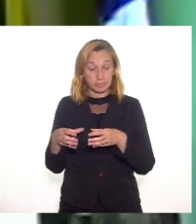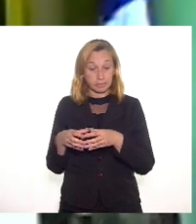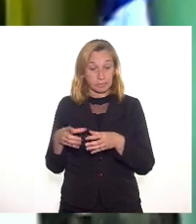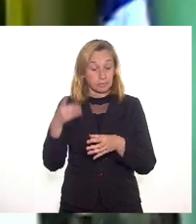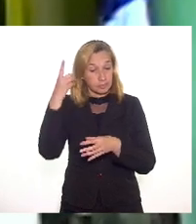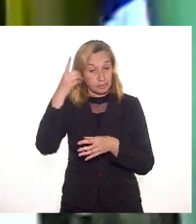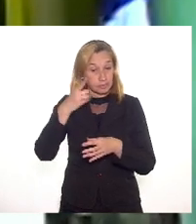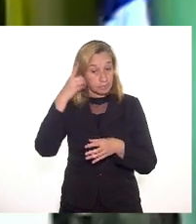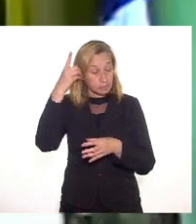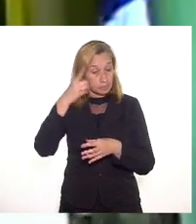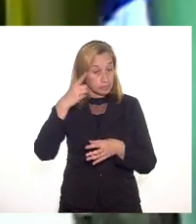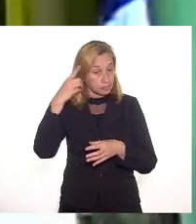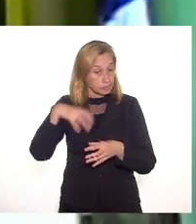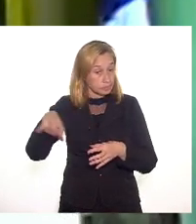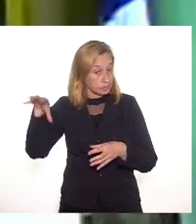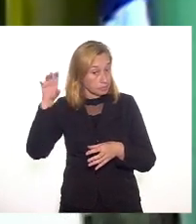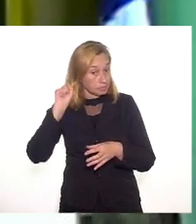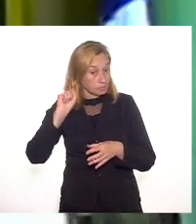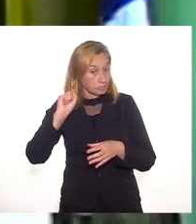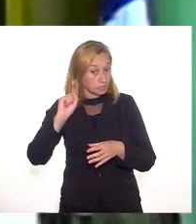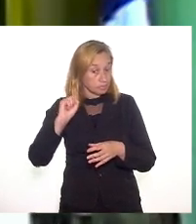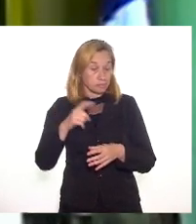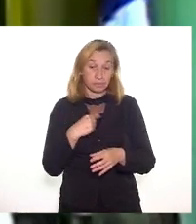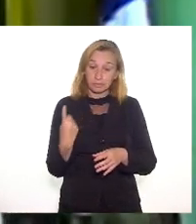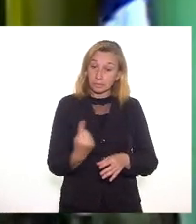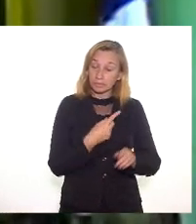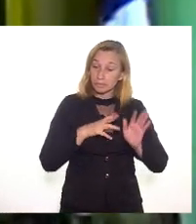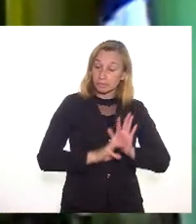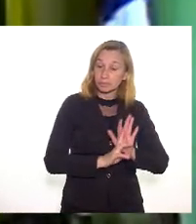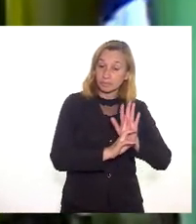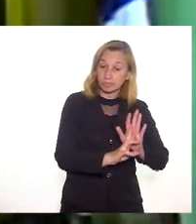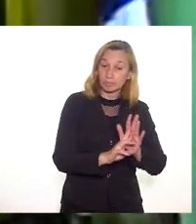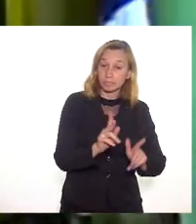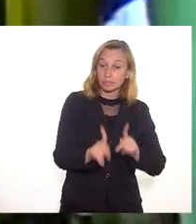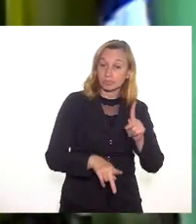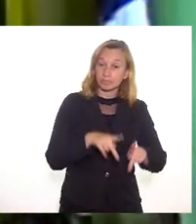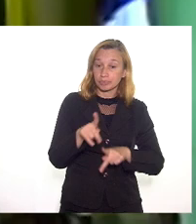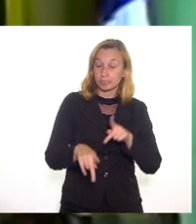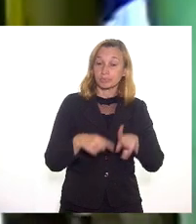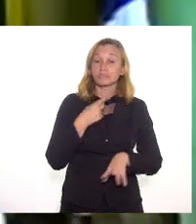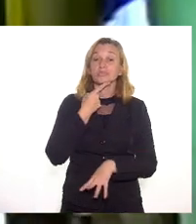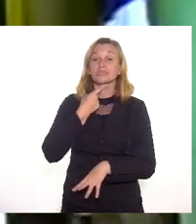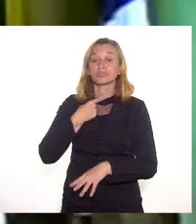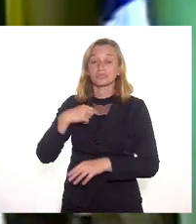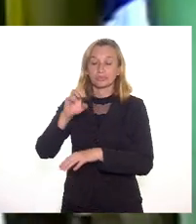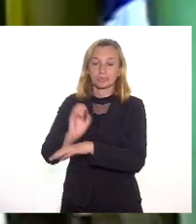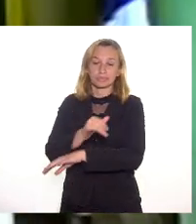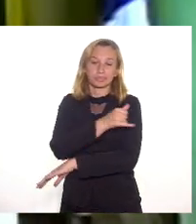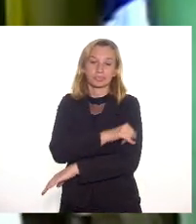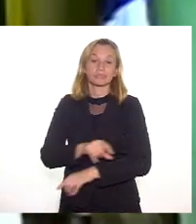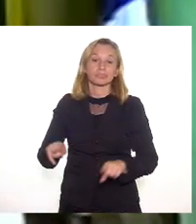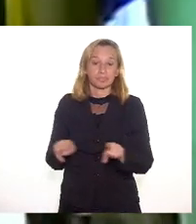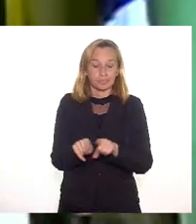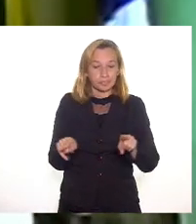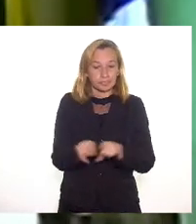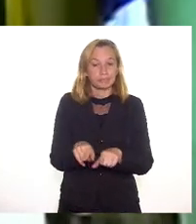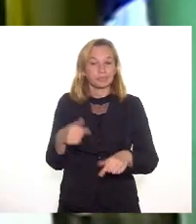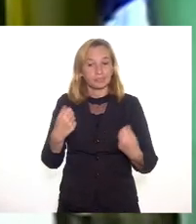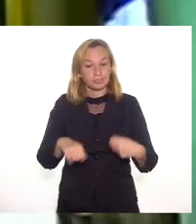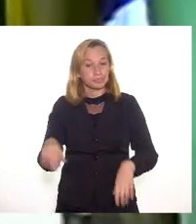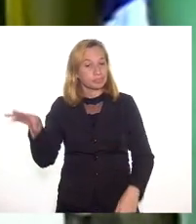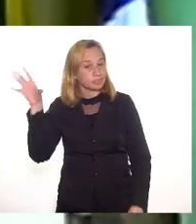representa a vontade do povo do Estado do Rio de Janeiro, tem também que ouvir